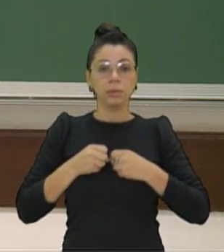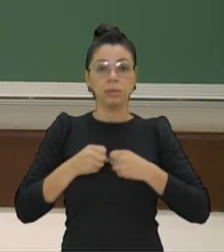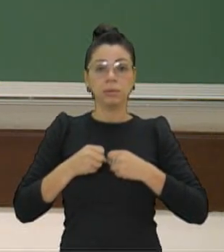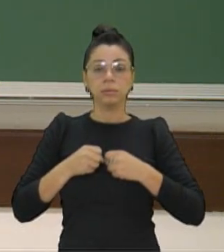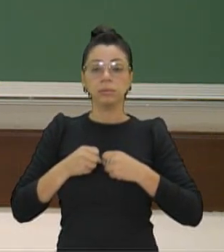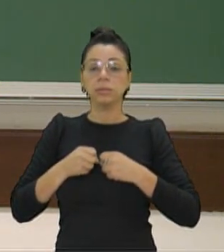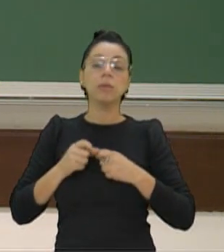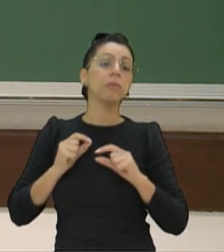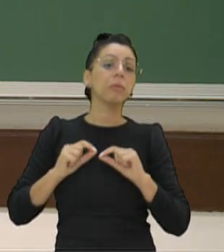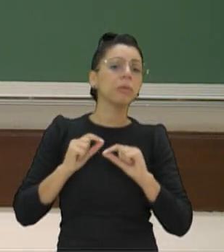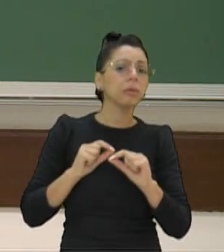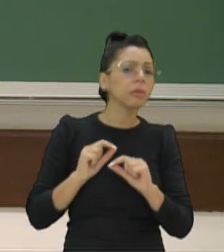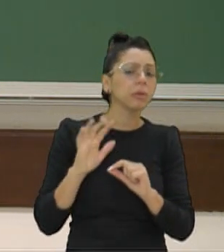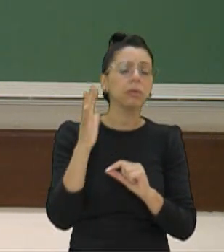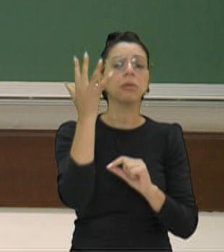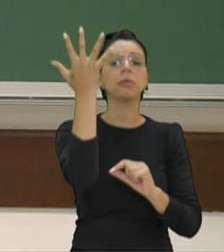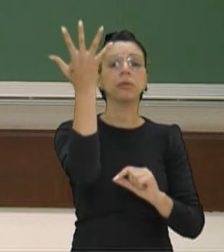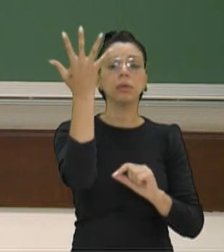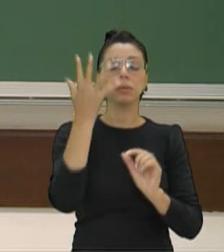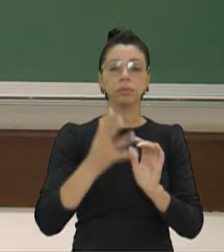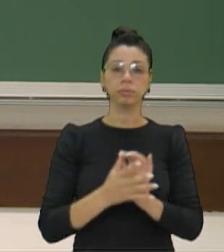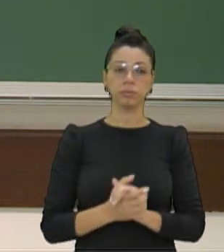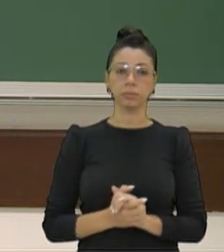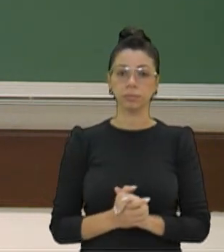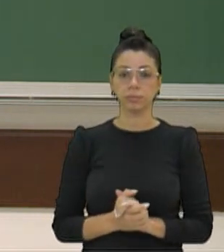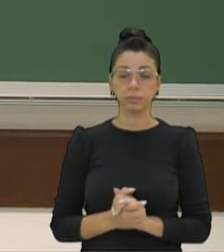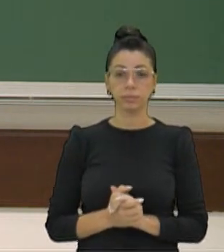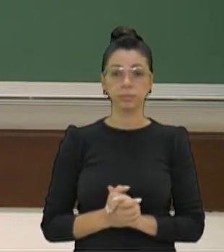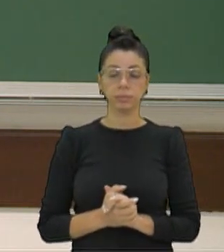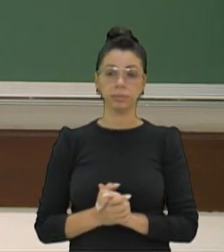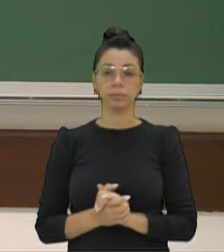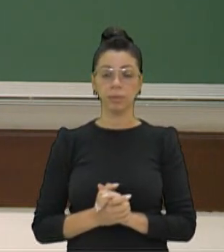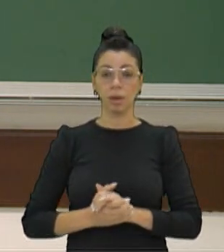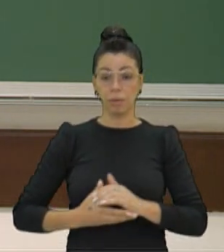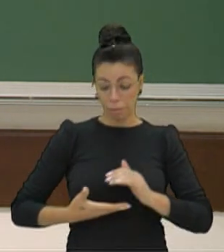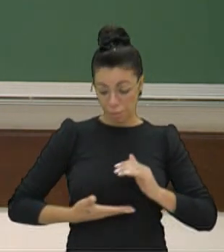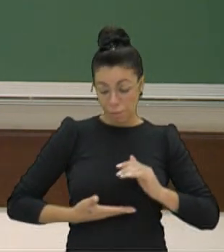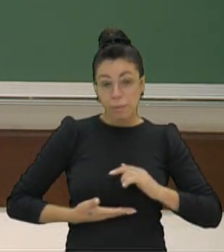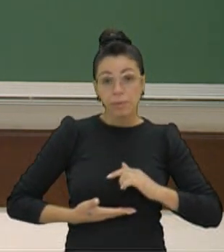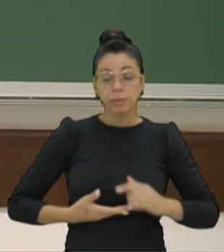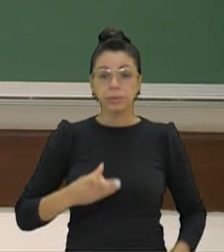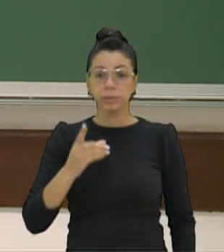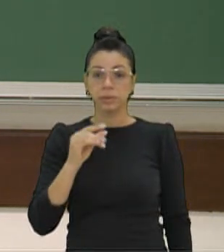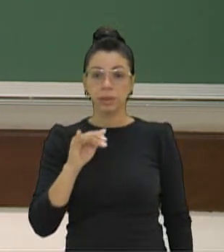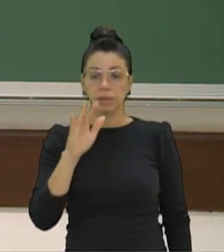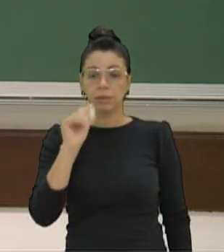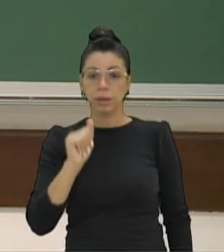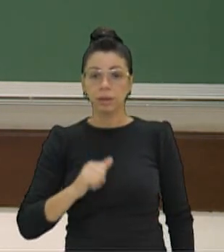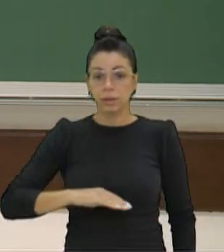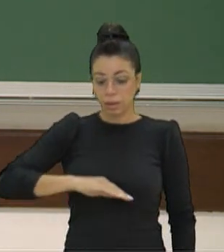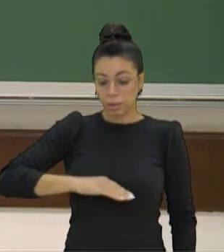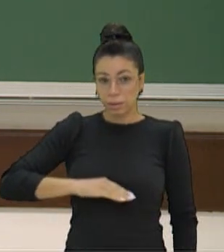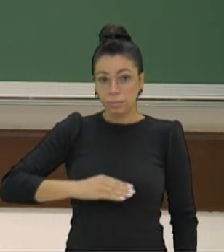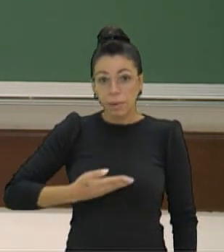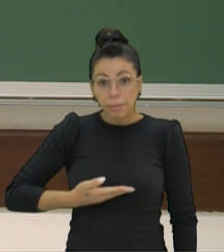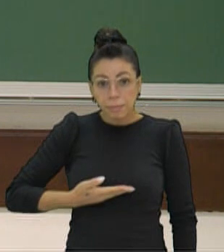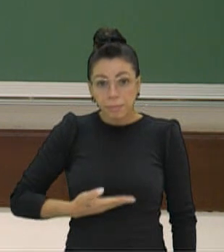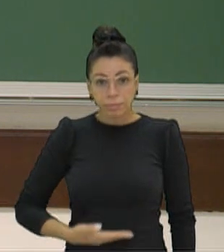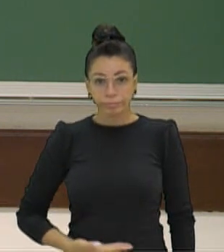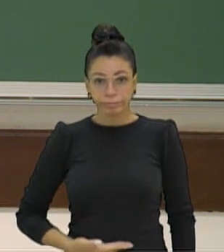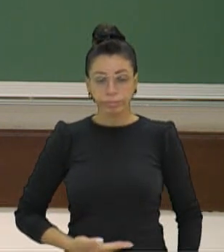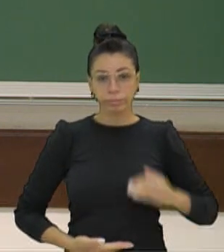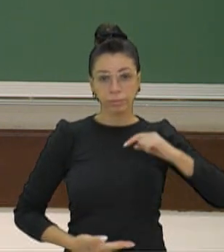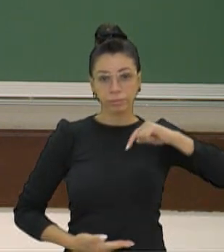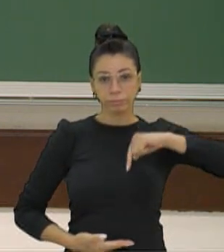contraem, o que acontece com eles? O nosso diafragma, quando está contraído, ele abaixa, como a